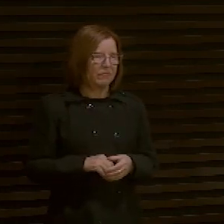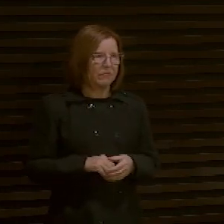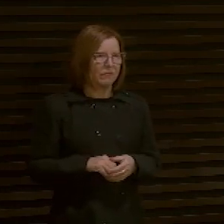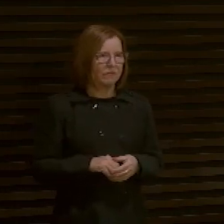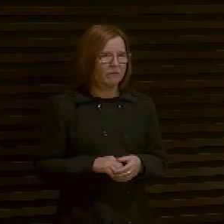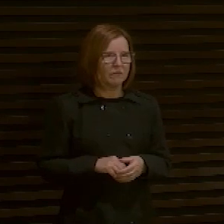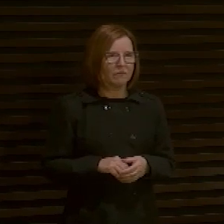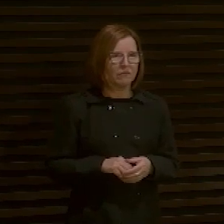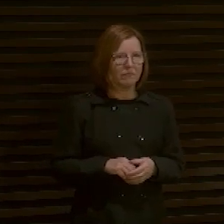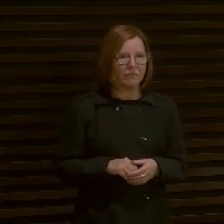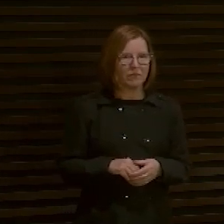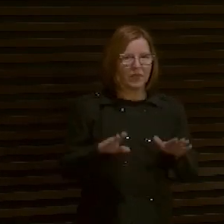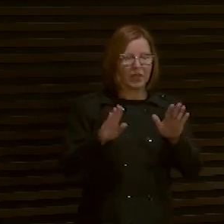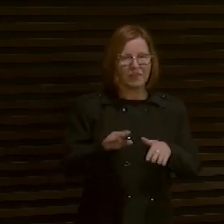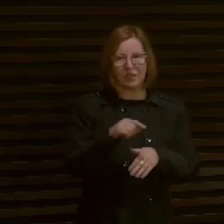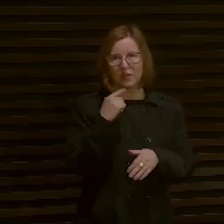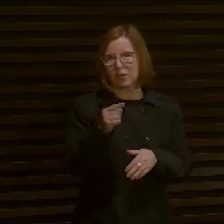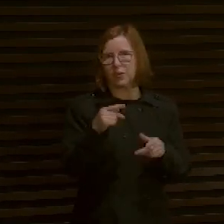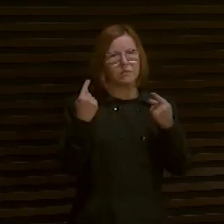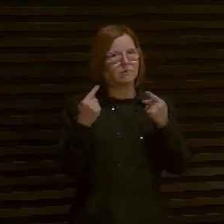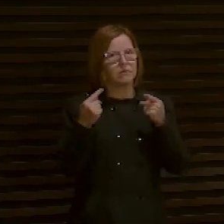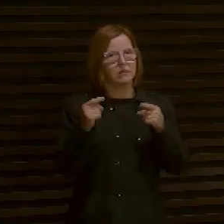Muitas vezes, meus irmãos, nós não compartilhamos a palavra de Deus.